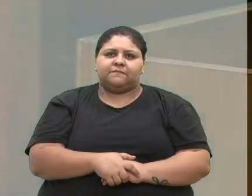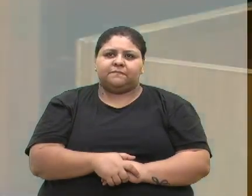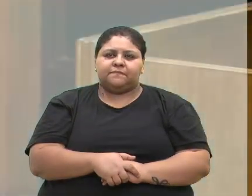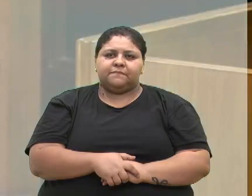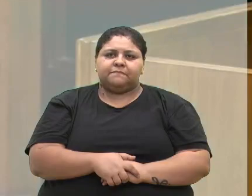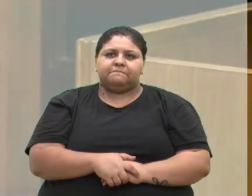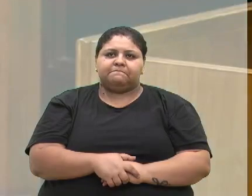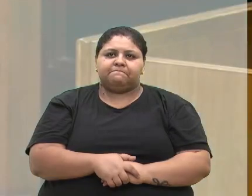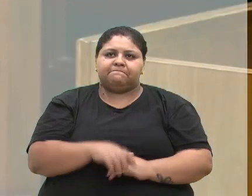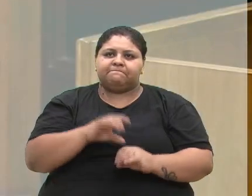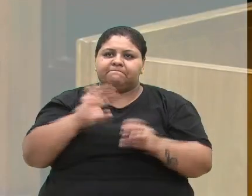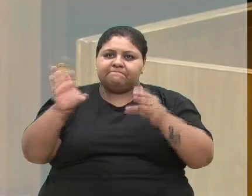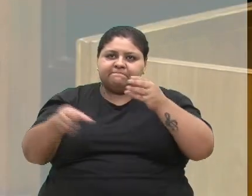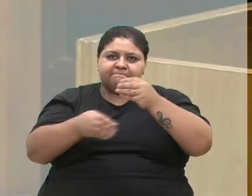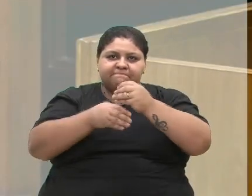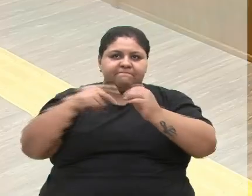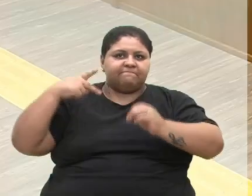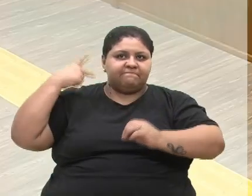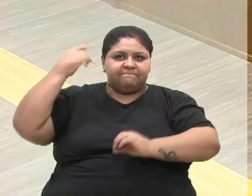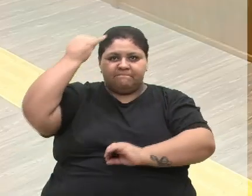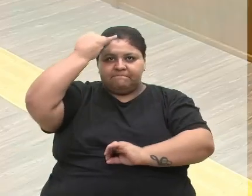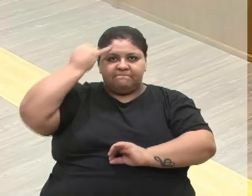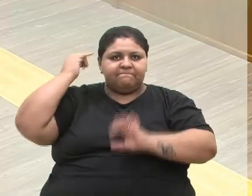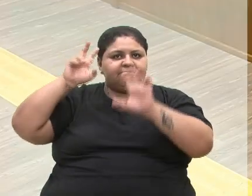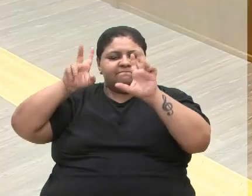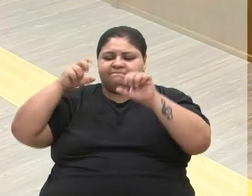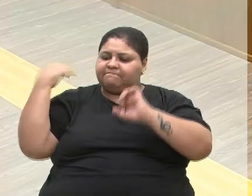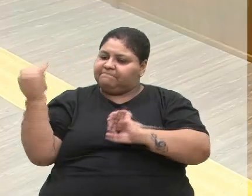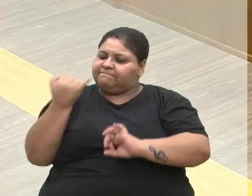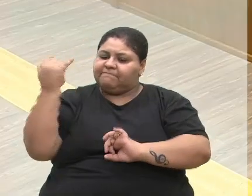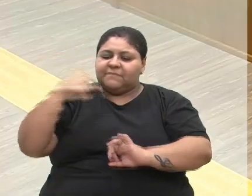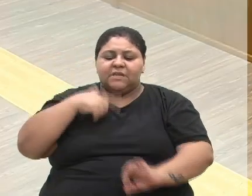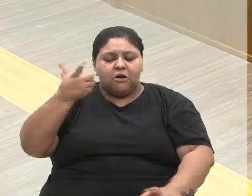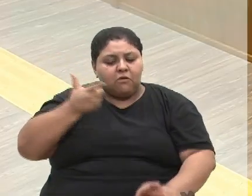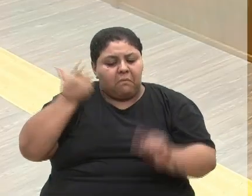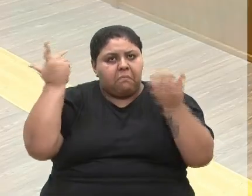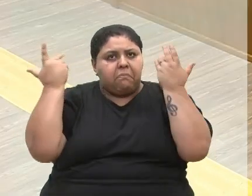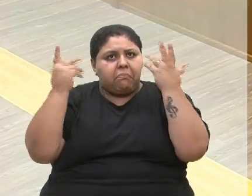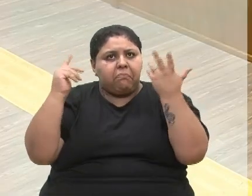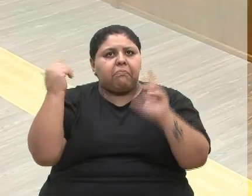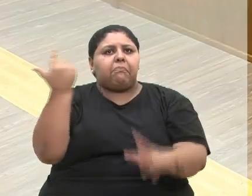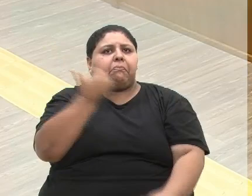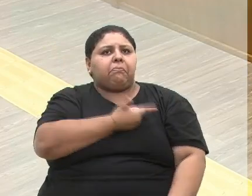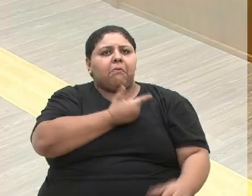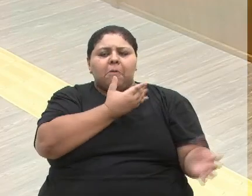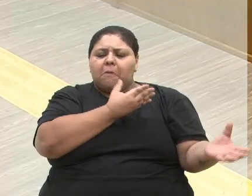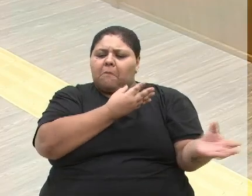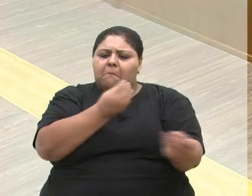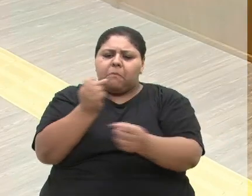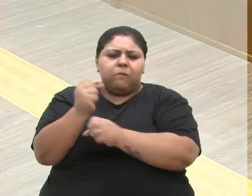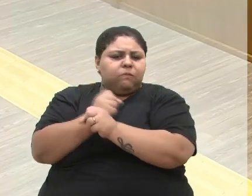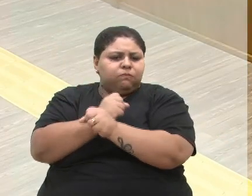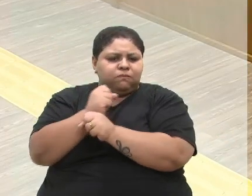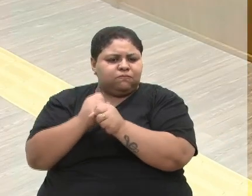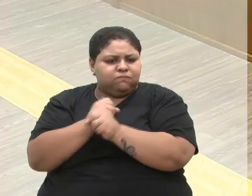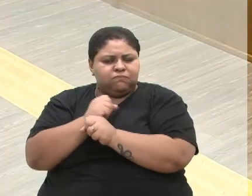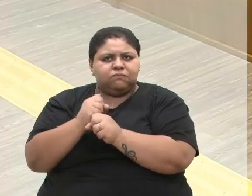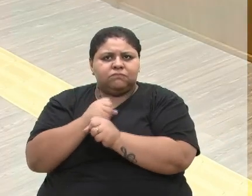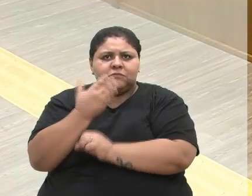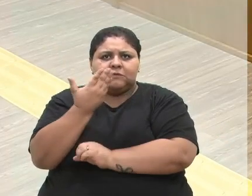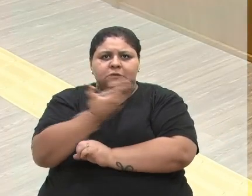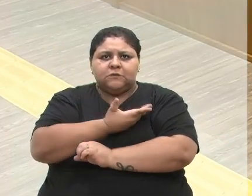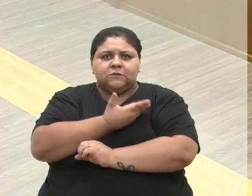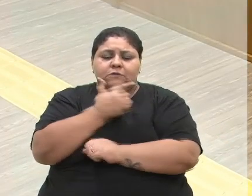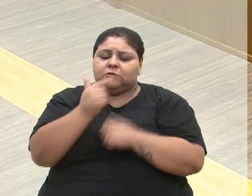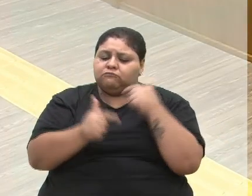Muito bem, seu à parte, vereador D'Ambros. O tema é importantíssimo, eu quero parabenizar, porque de muitos anos Vossa Excelência vem